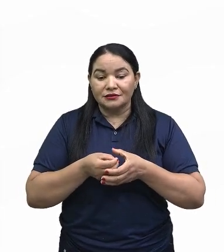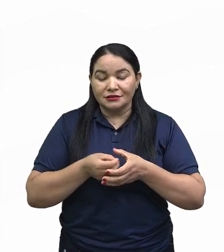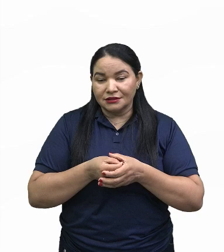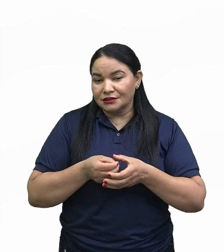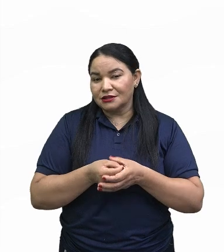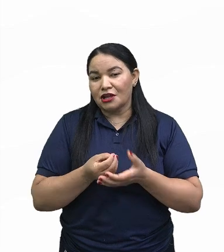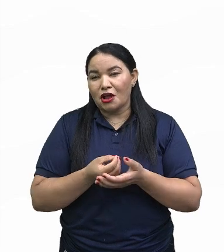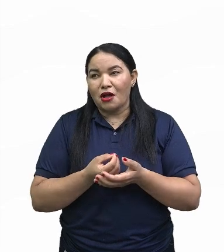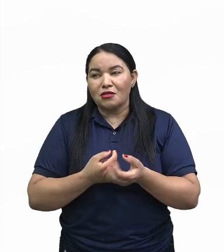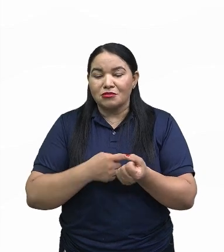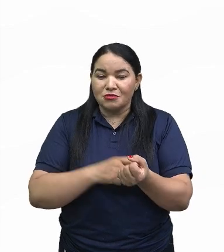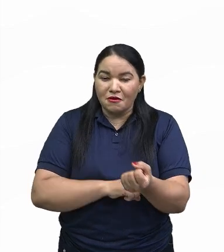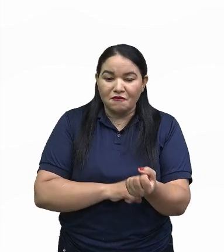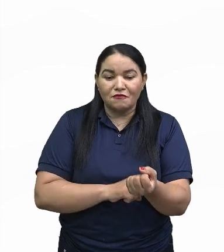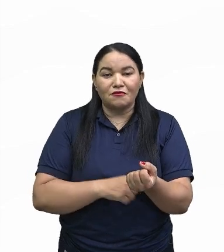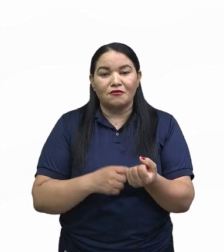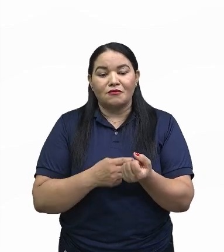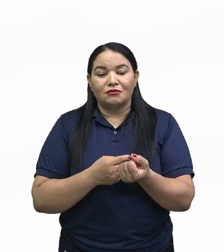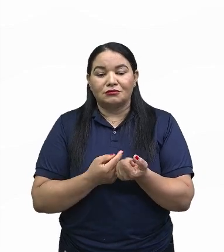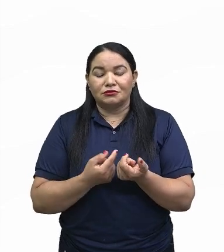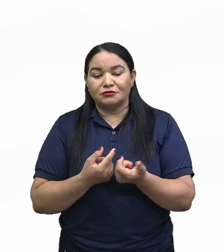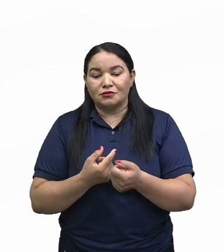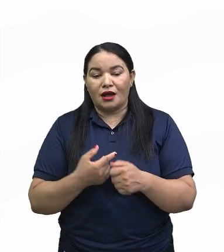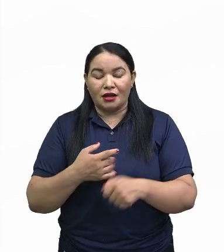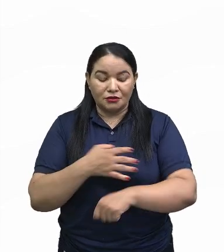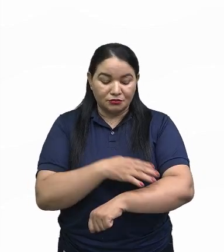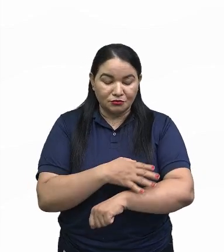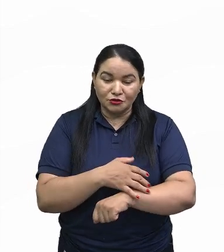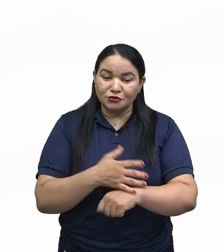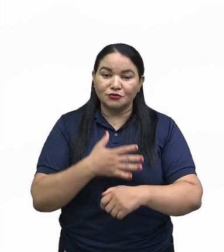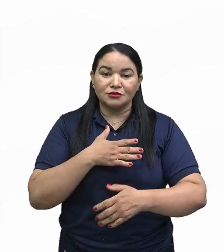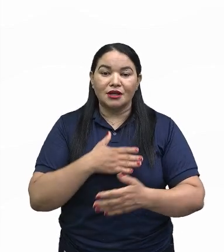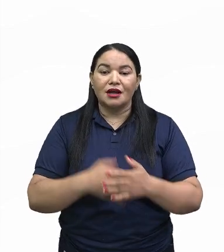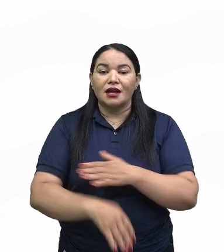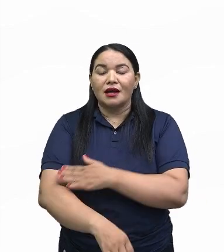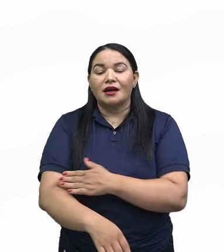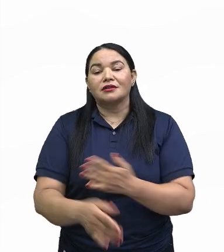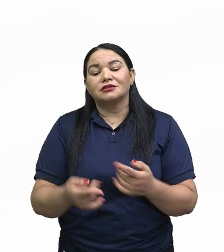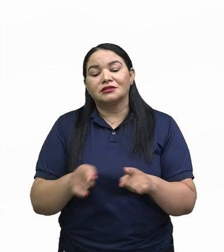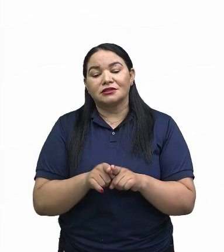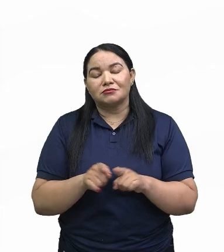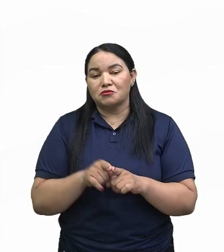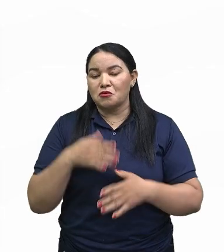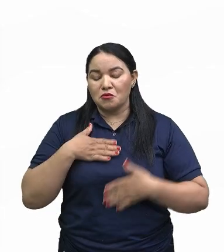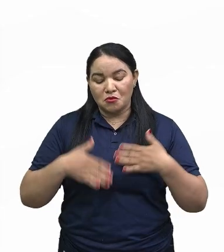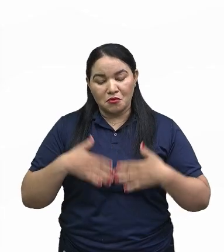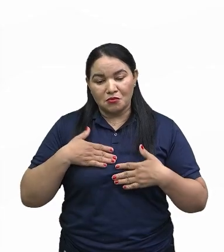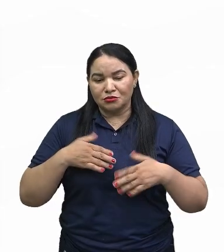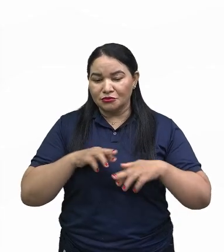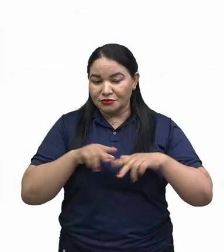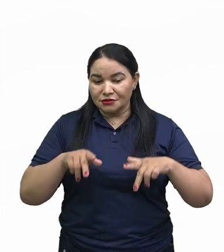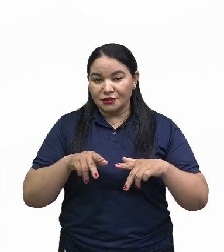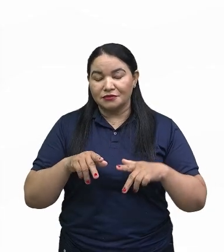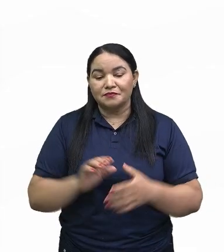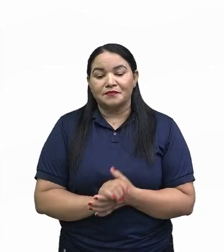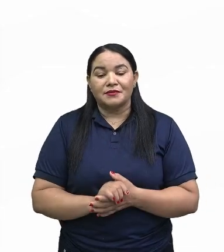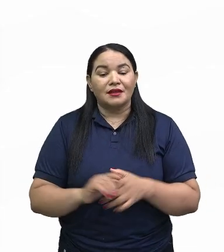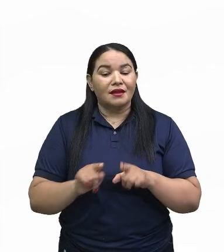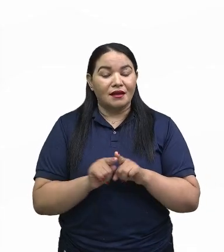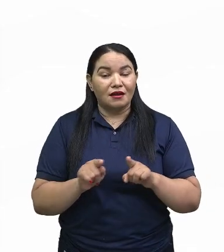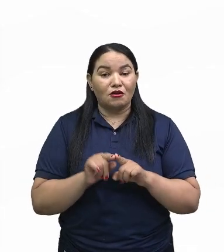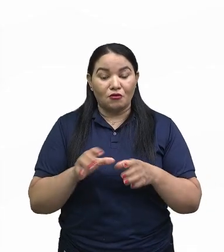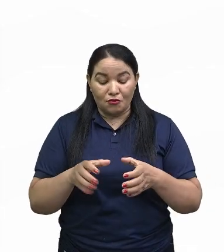sistema nervoso, células musculares, né, em diversos sistemas aí do nosso corpo. Um conjunto de